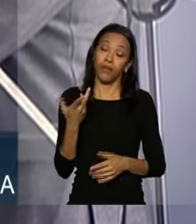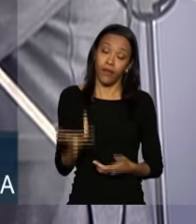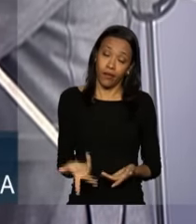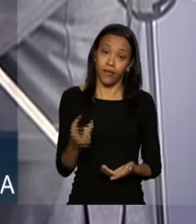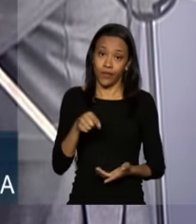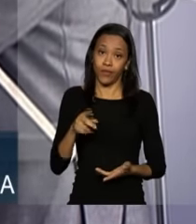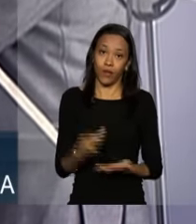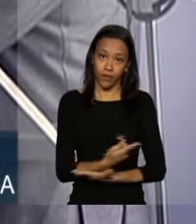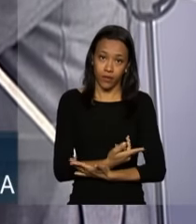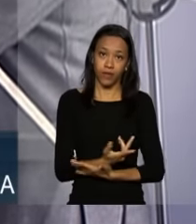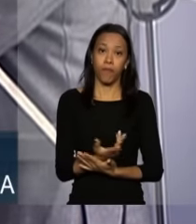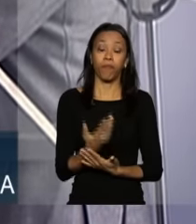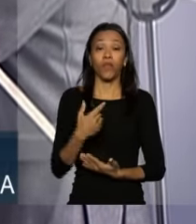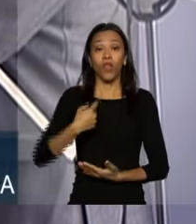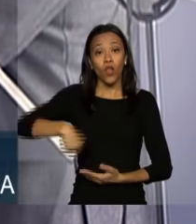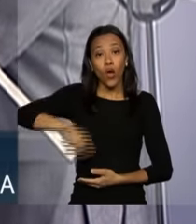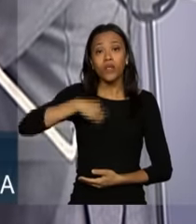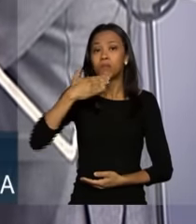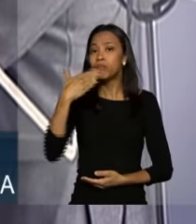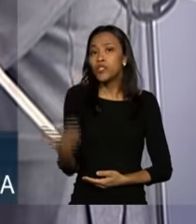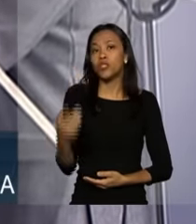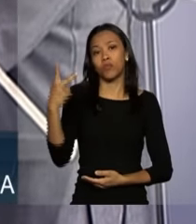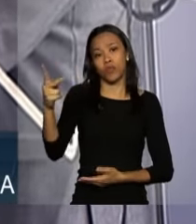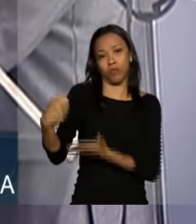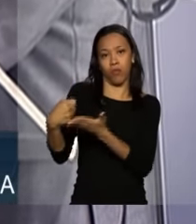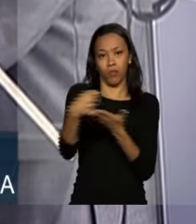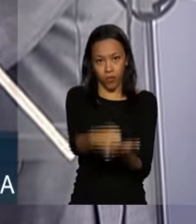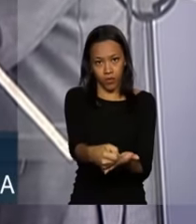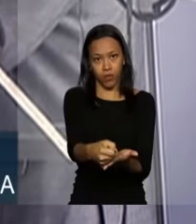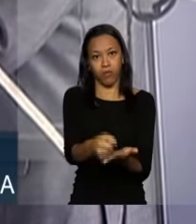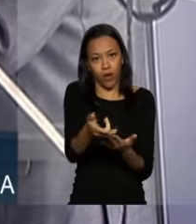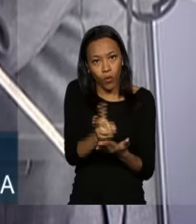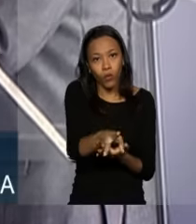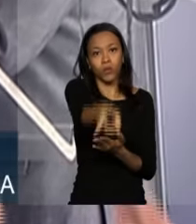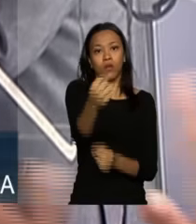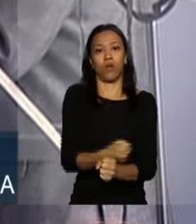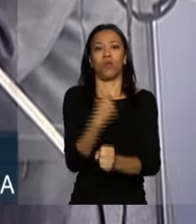presidente. Pedimos a sua interferência.